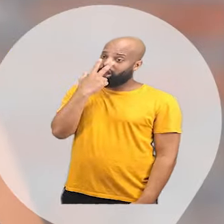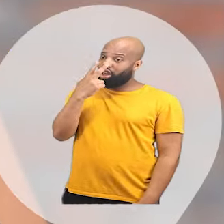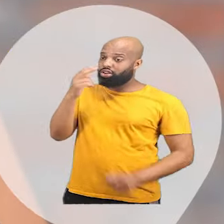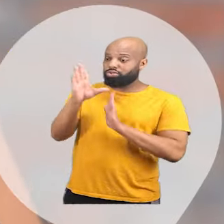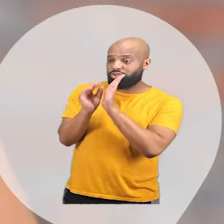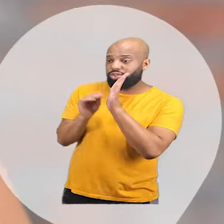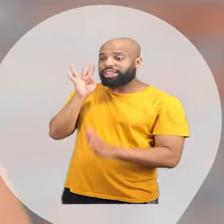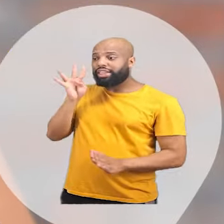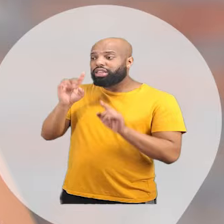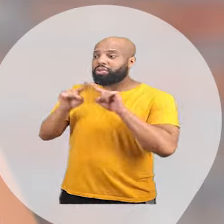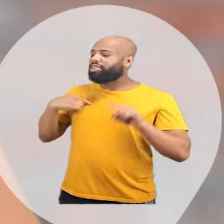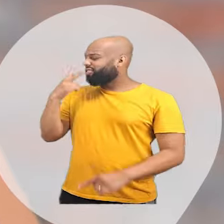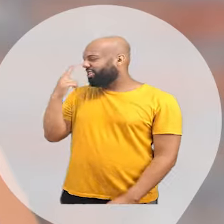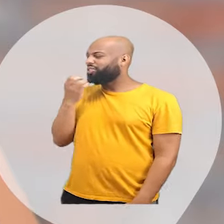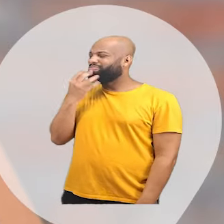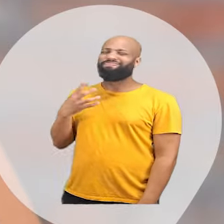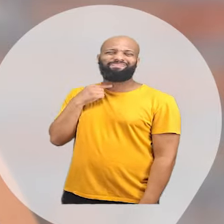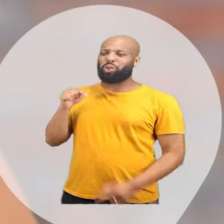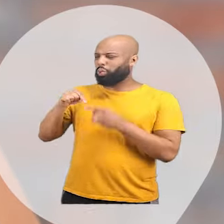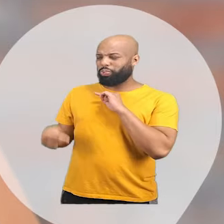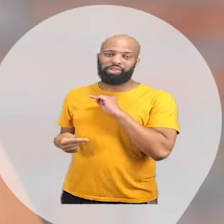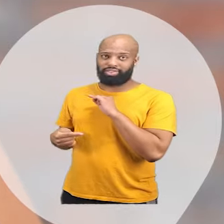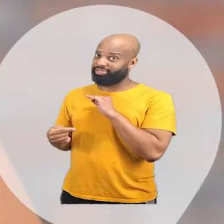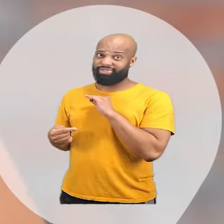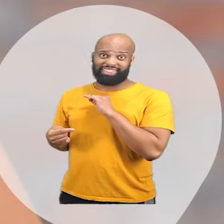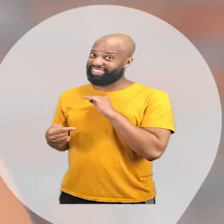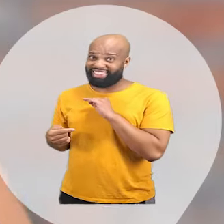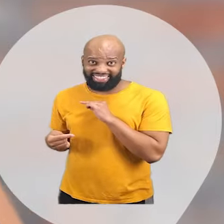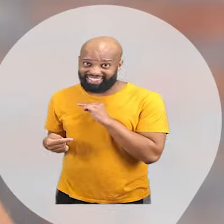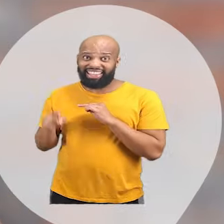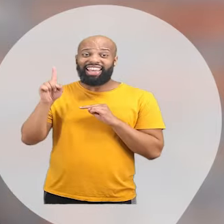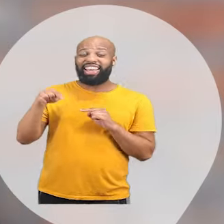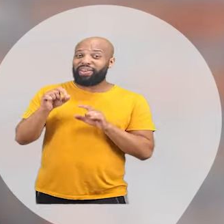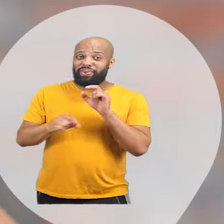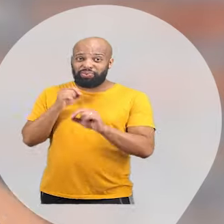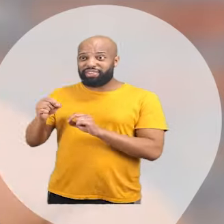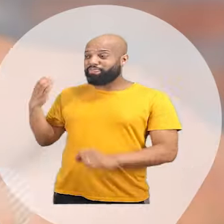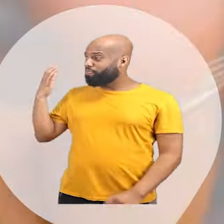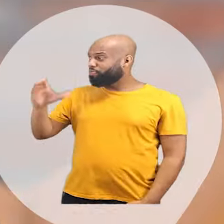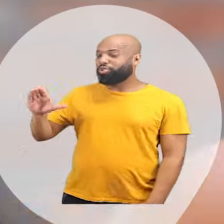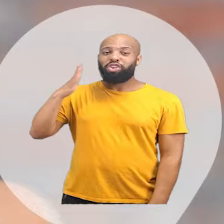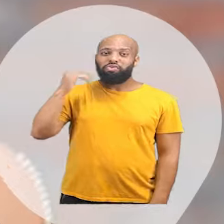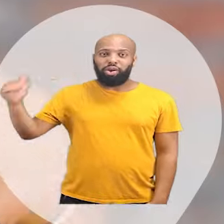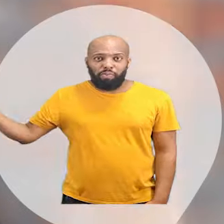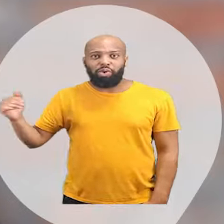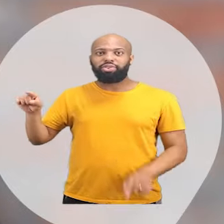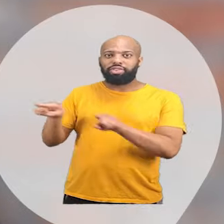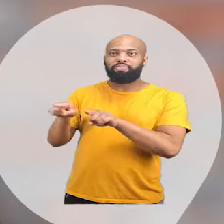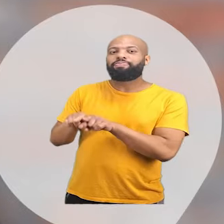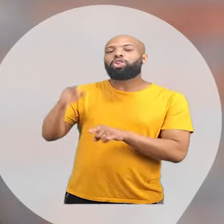acha um conteúdo legal mas acho que eu não vai dar bom né gente foi um Case assim que bombou eles